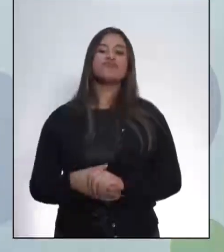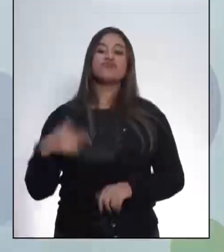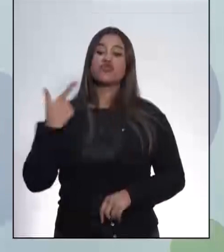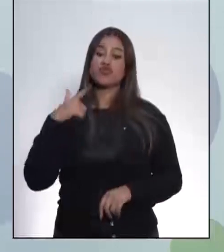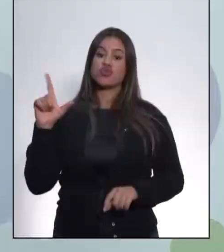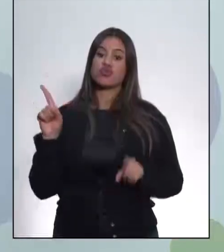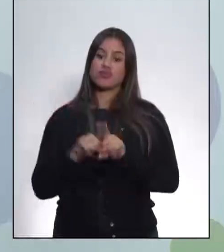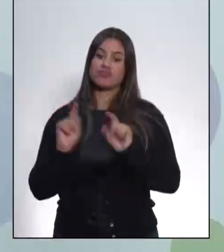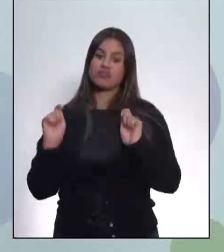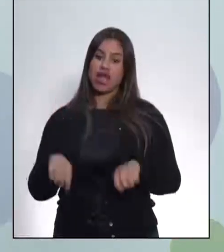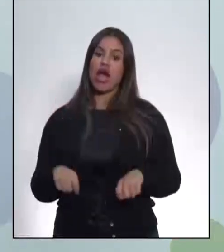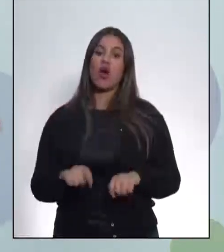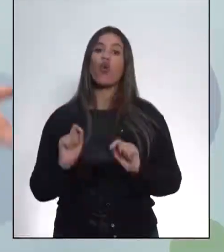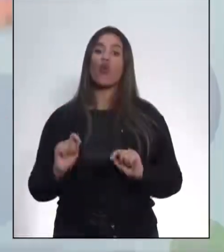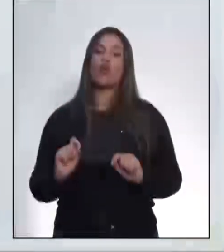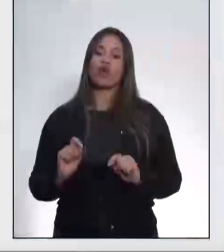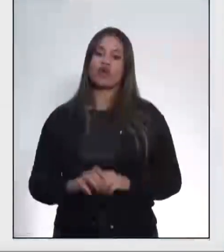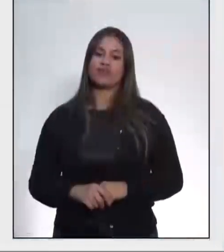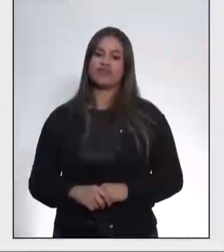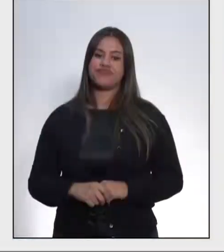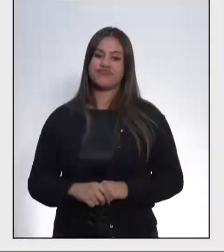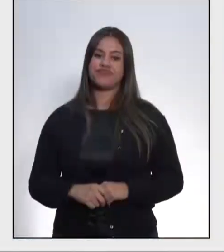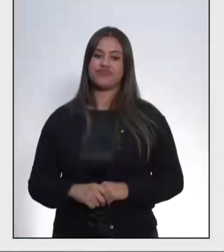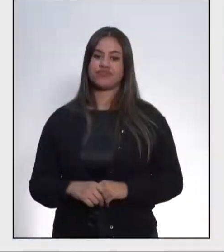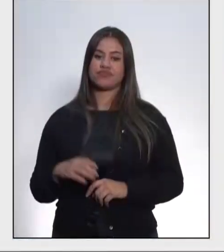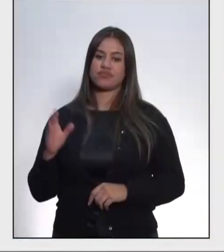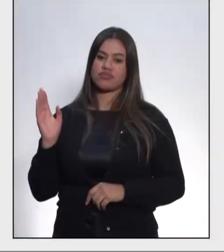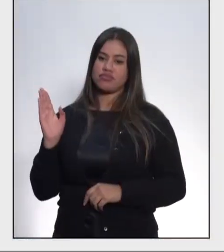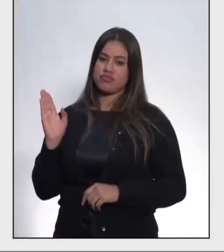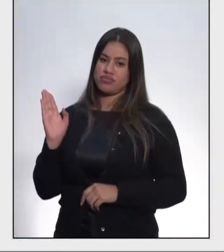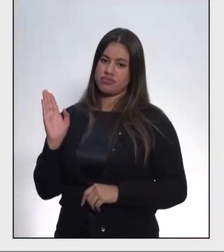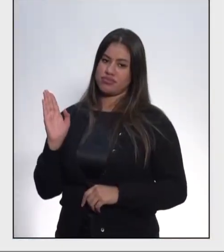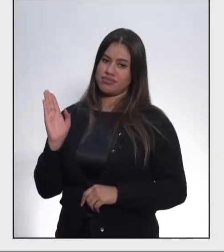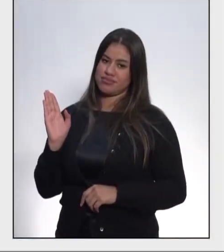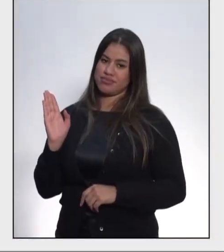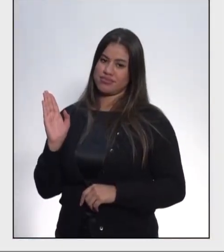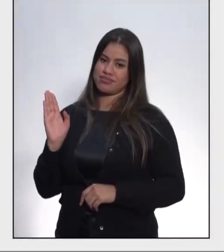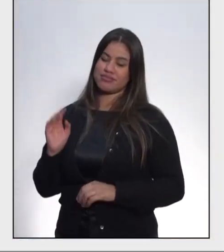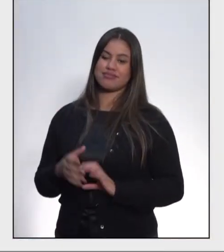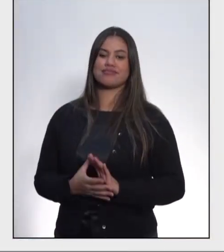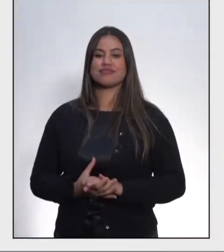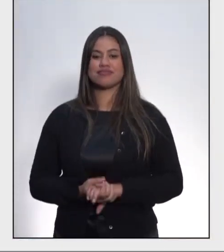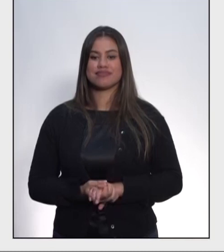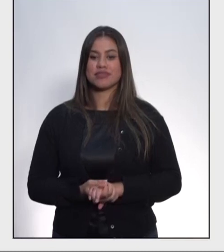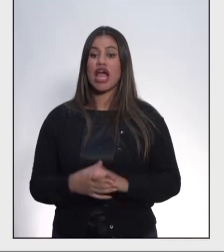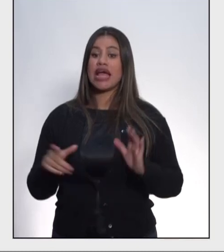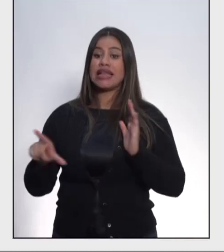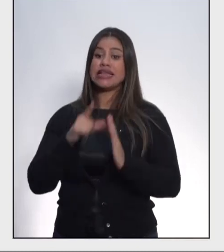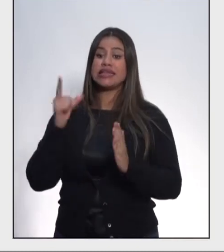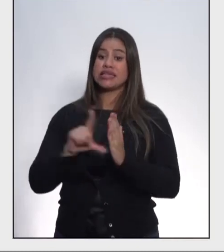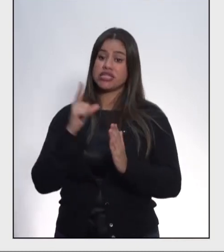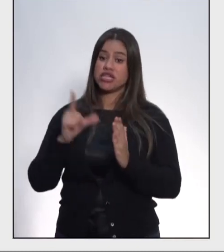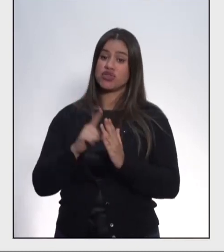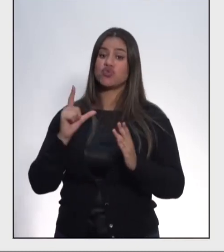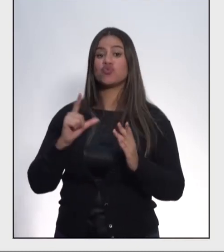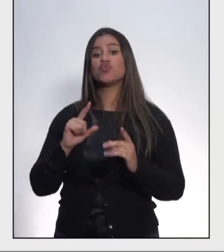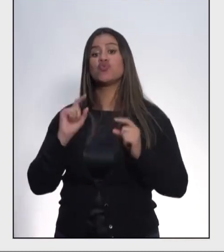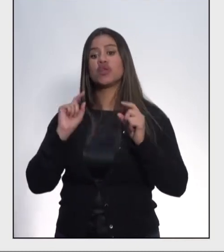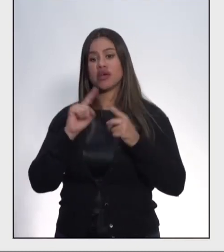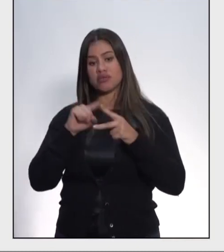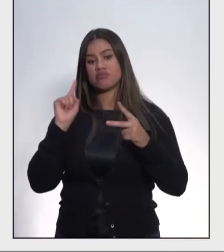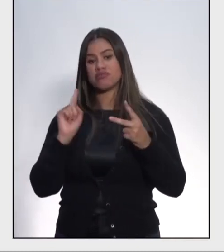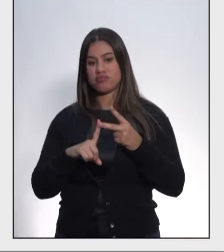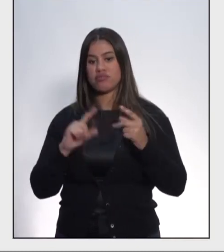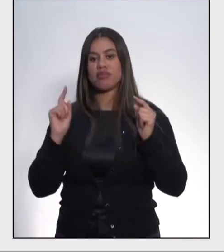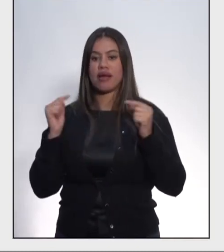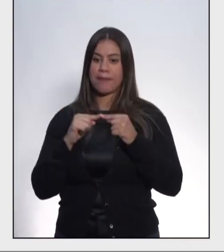eu posso usar, a questão da conotação e denotação. Ora, você sabe disso. Literatura é conotação ou denotação?